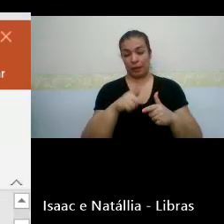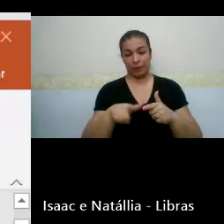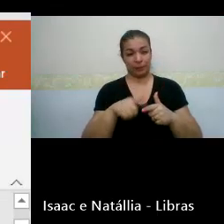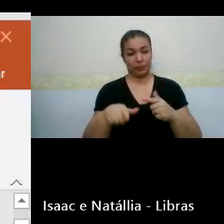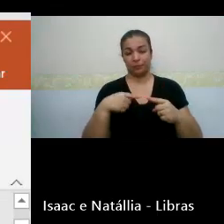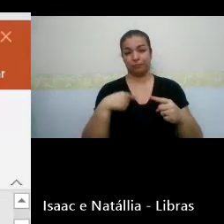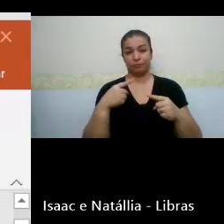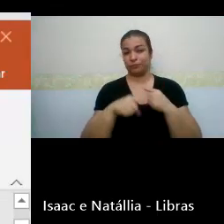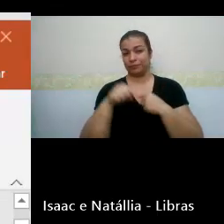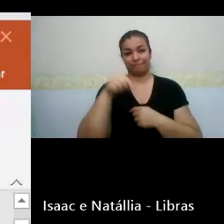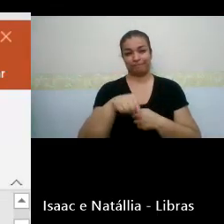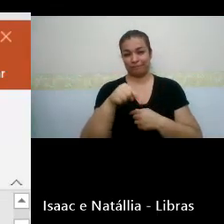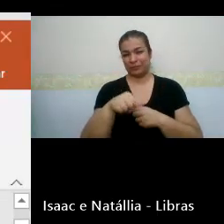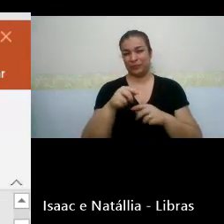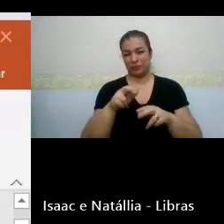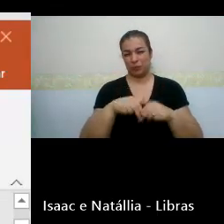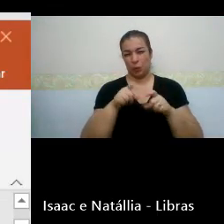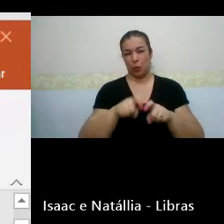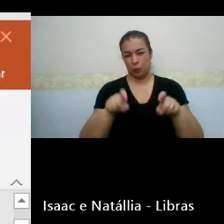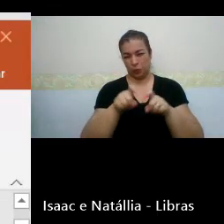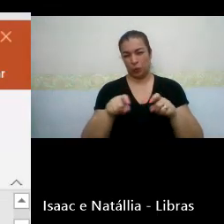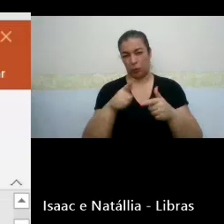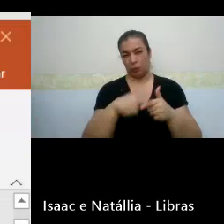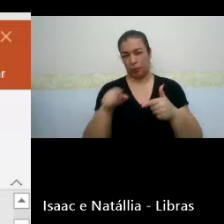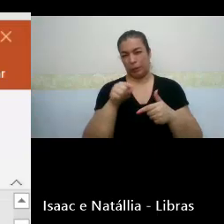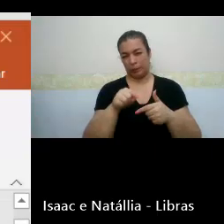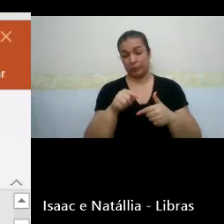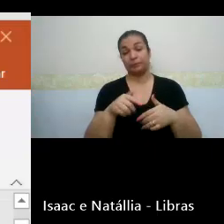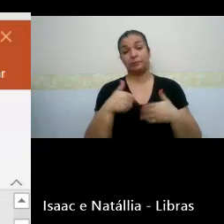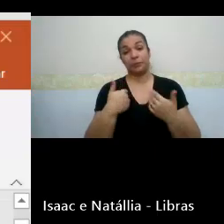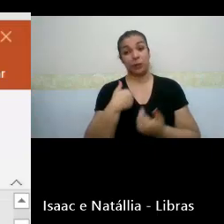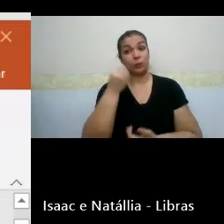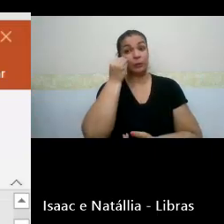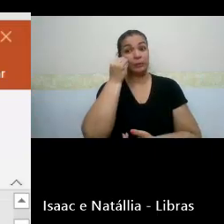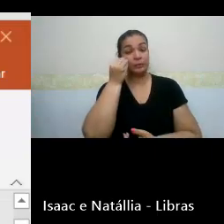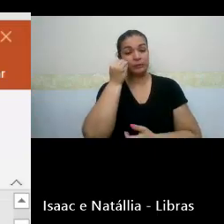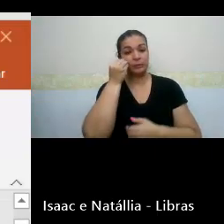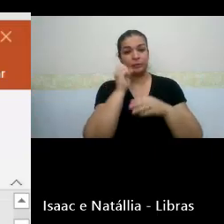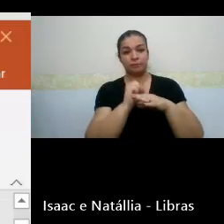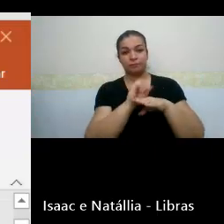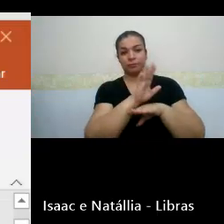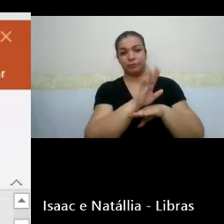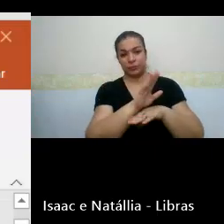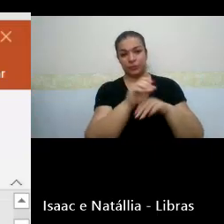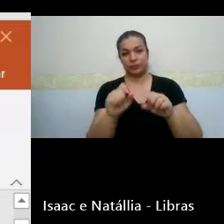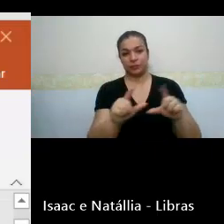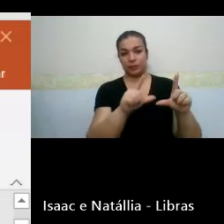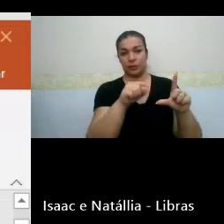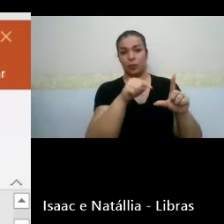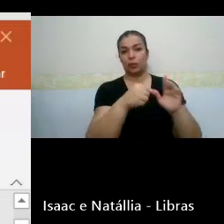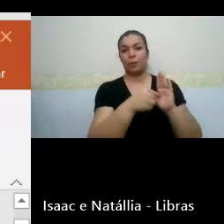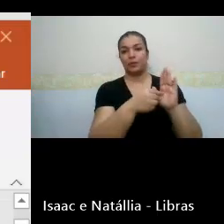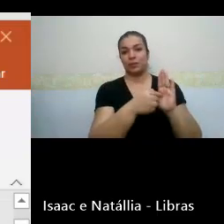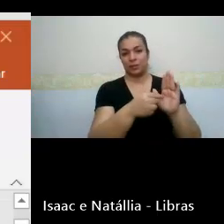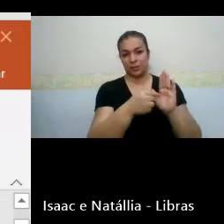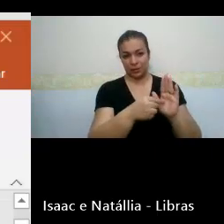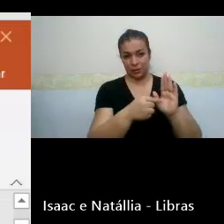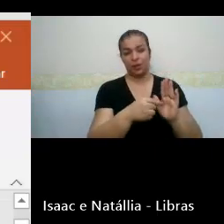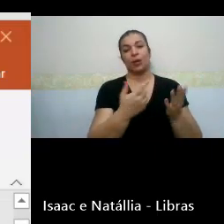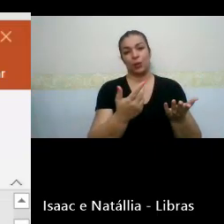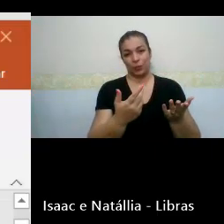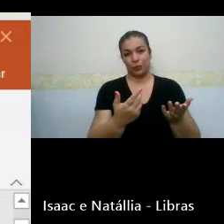eu digo notebook. Eu estou tentando fazer a projeção da apresentação no modo apresentação de